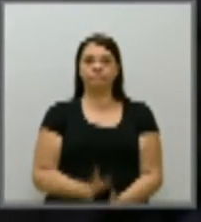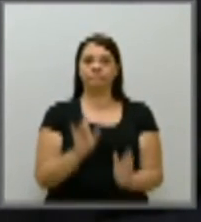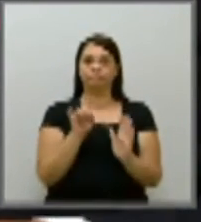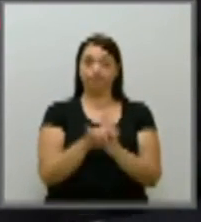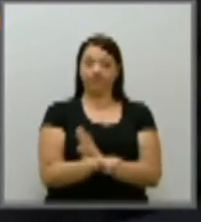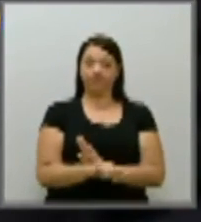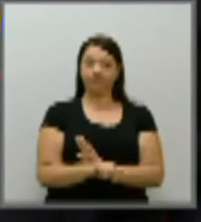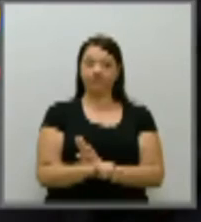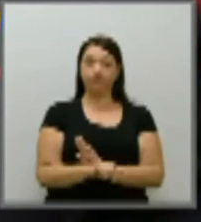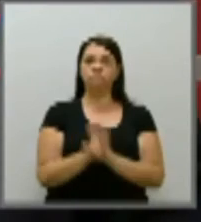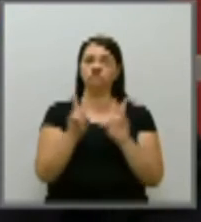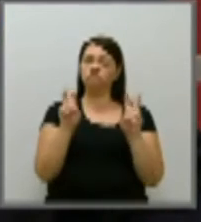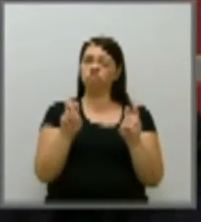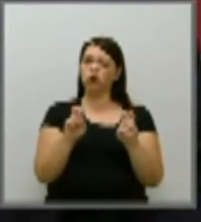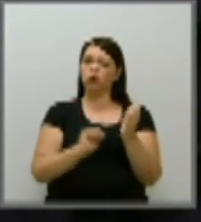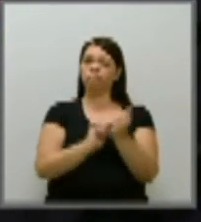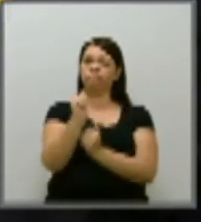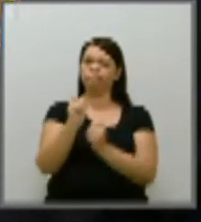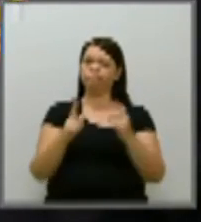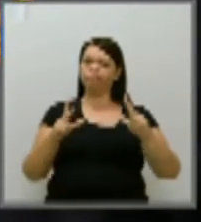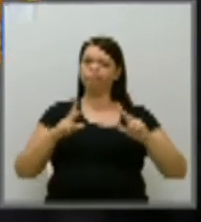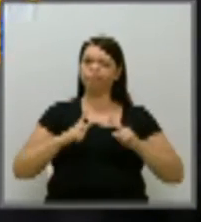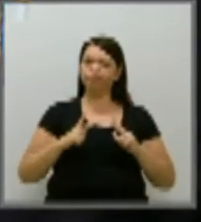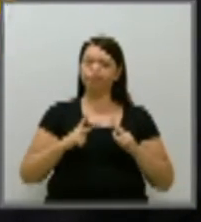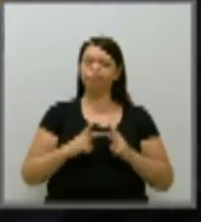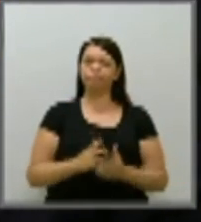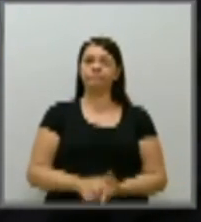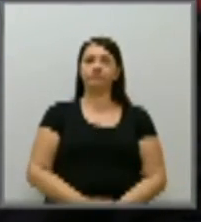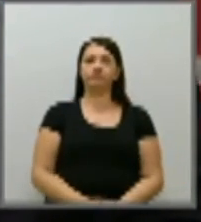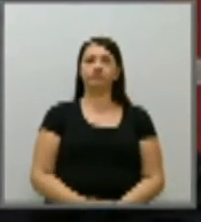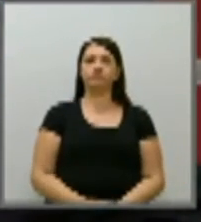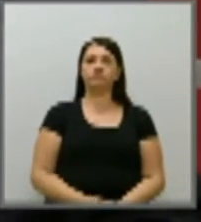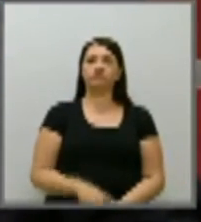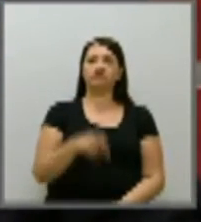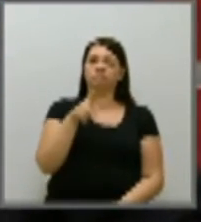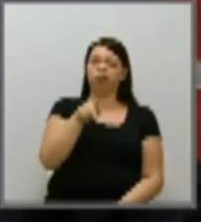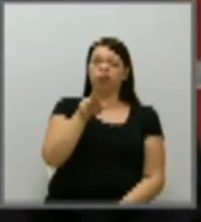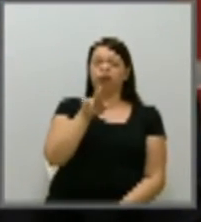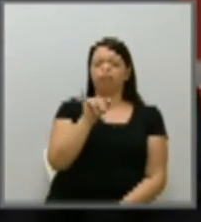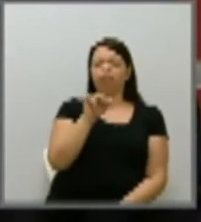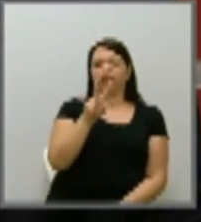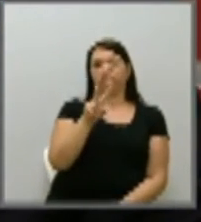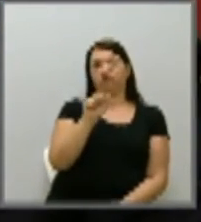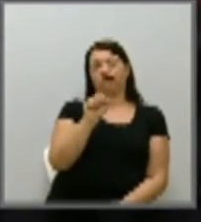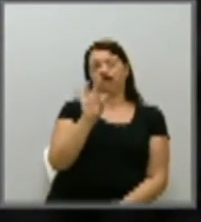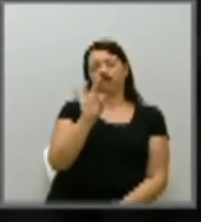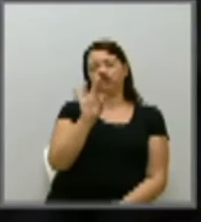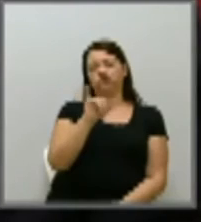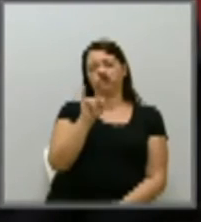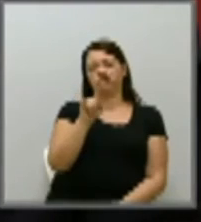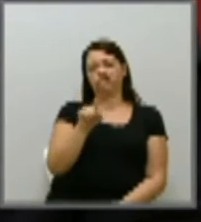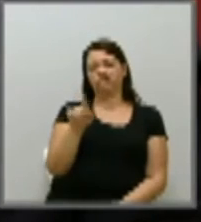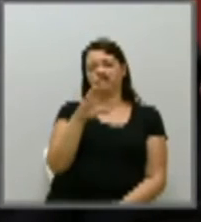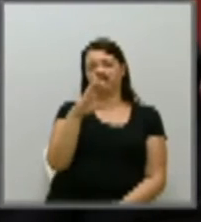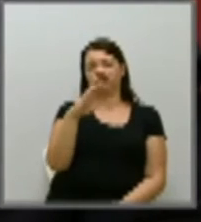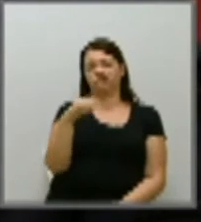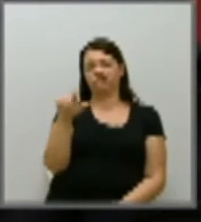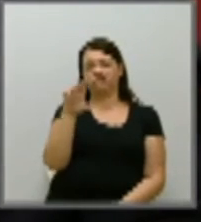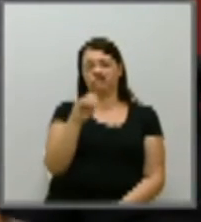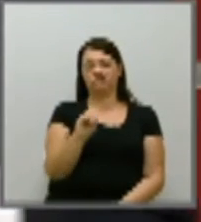à questão das privatizações, né? Por exemplo, hoje o que nós estamos percebendo em Gravataí, né? Um processo